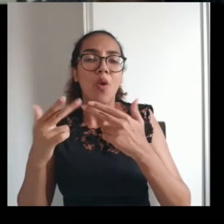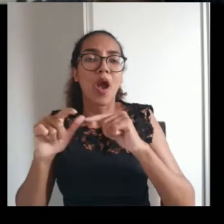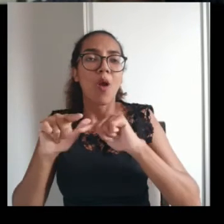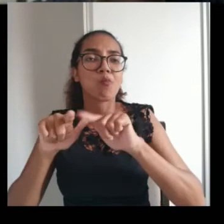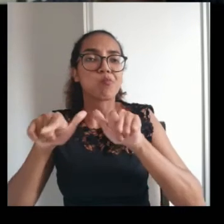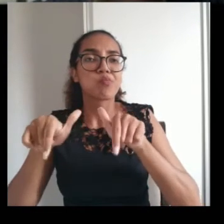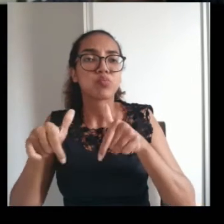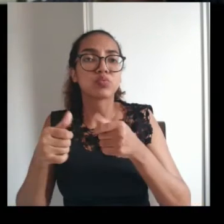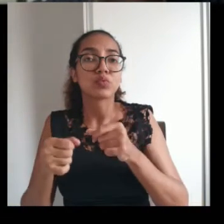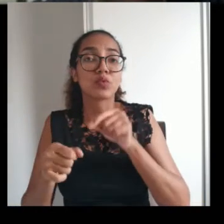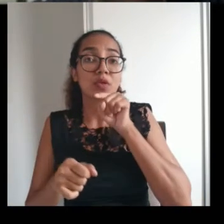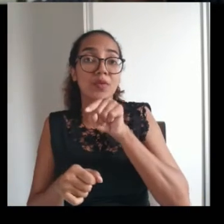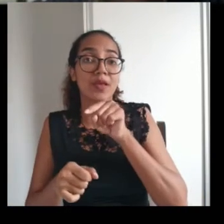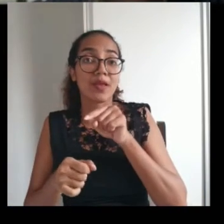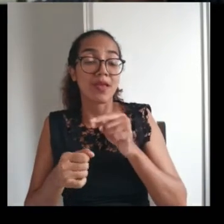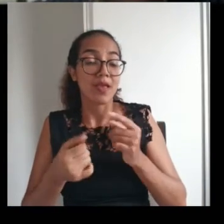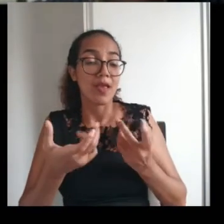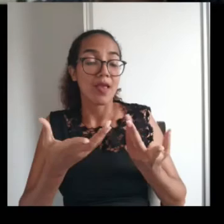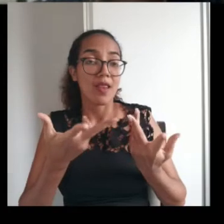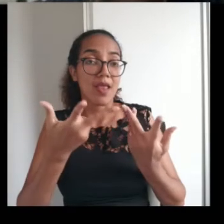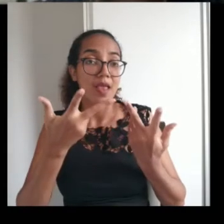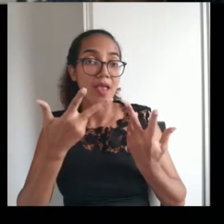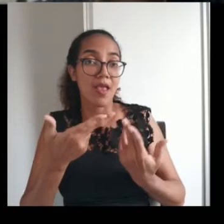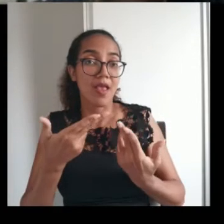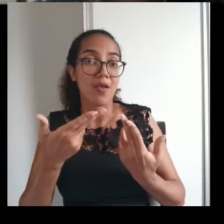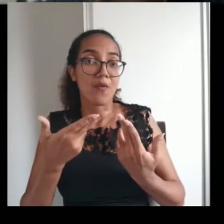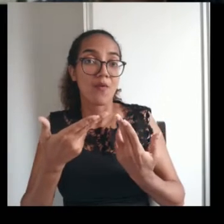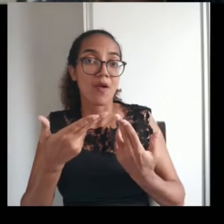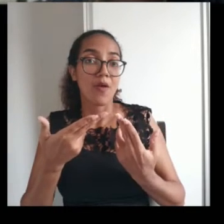ele recebe contas